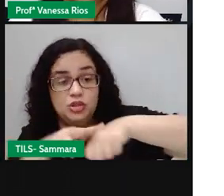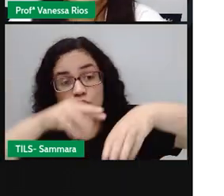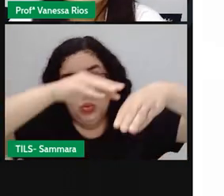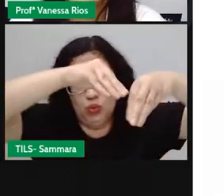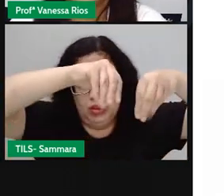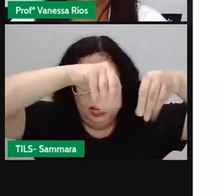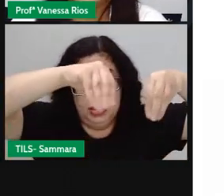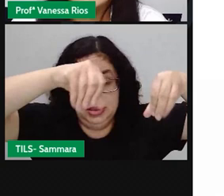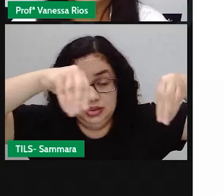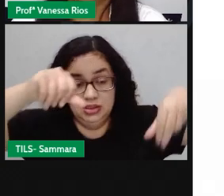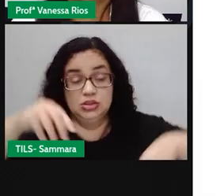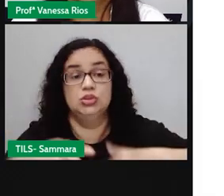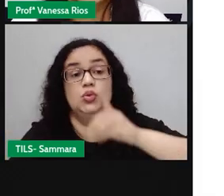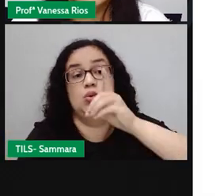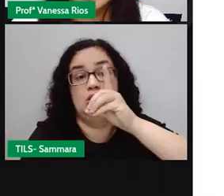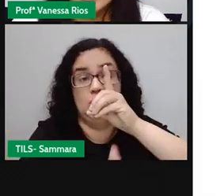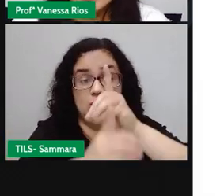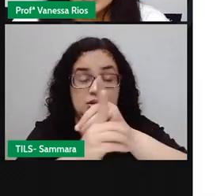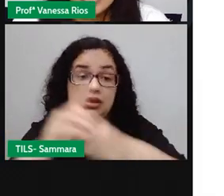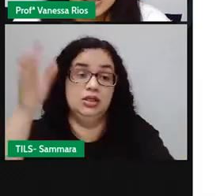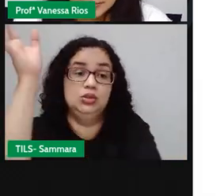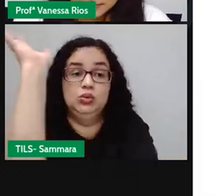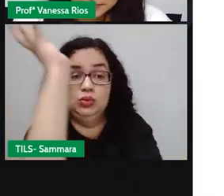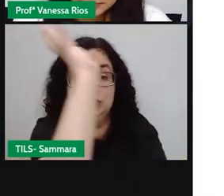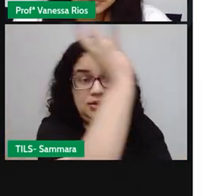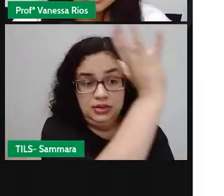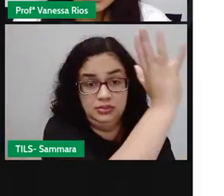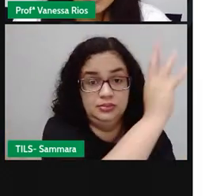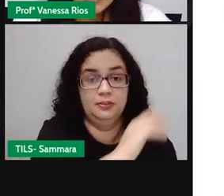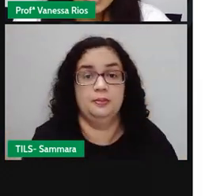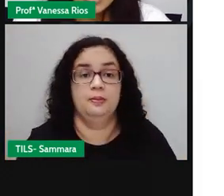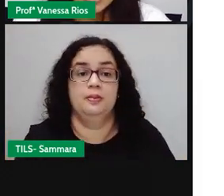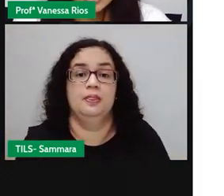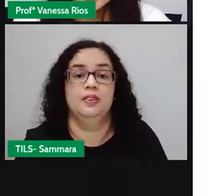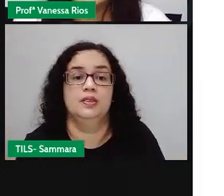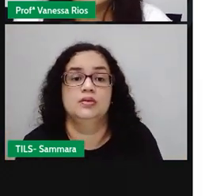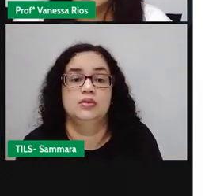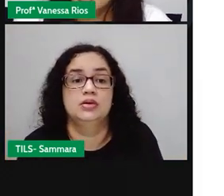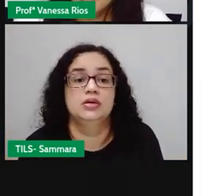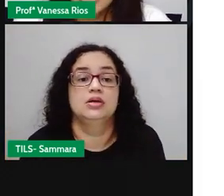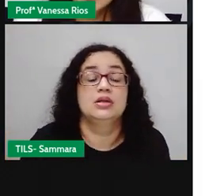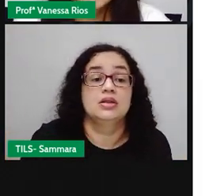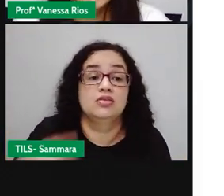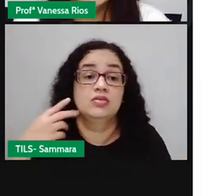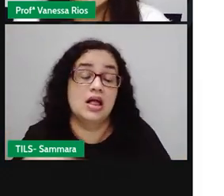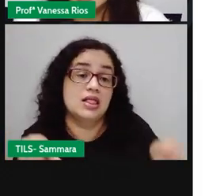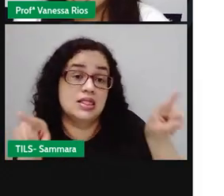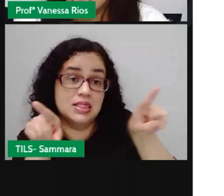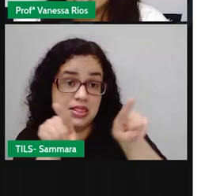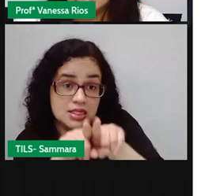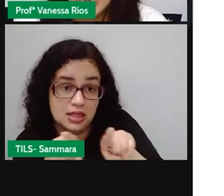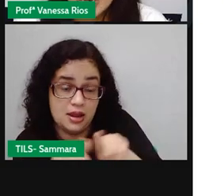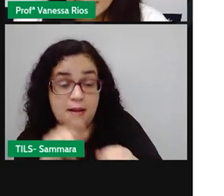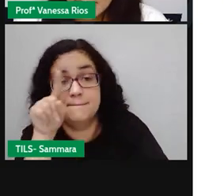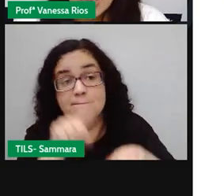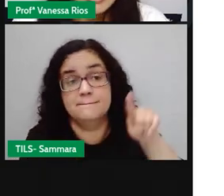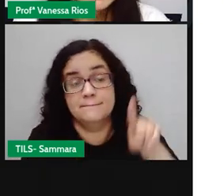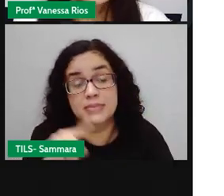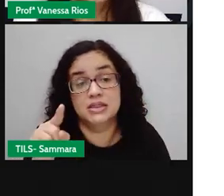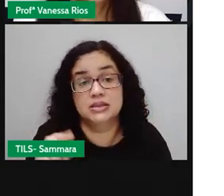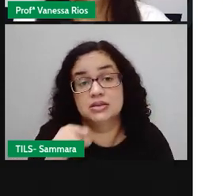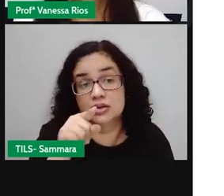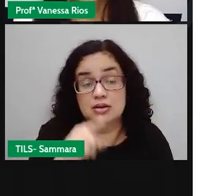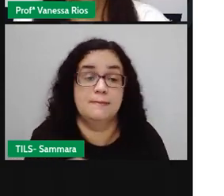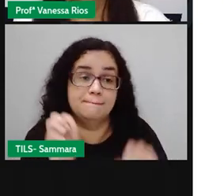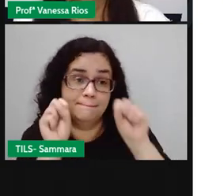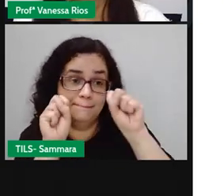são materiais encontrados na natureza. Nós vimos também que os materiais naturais,